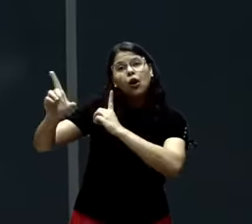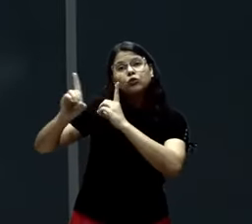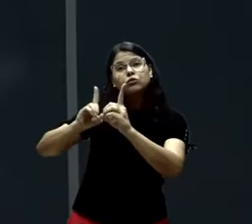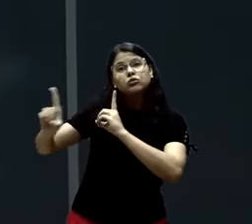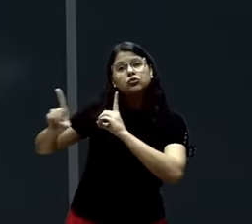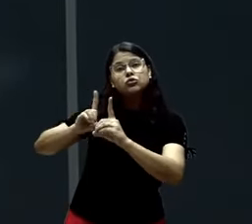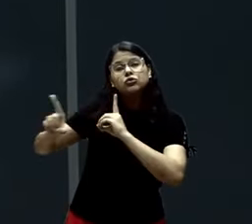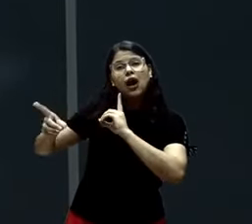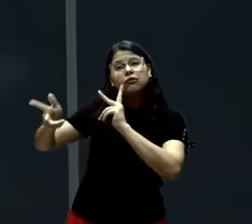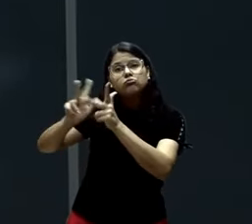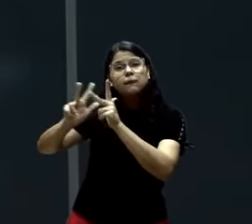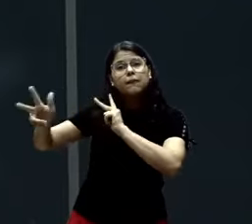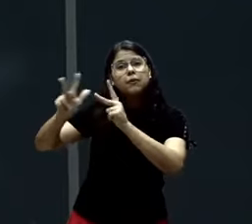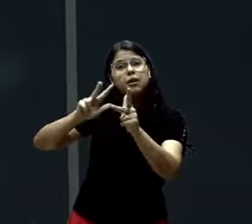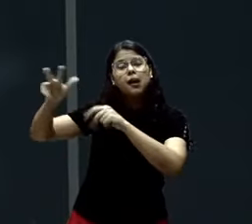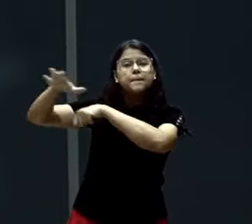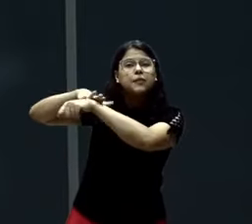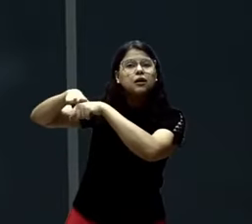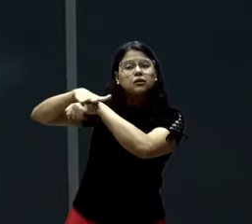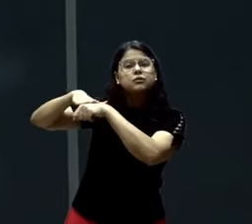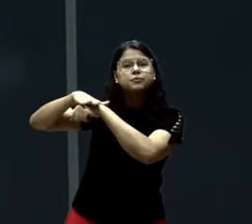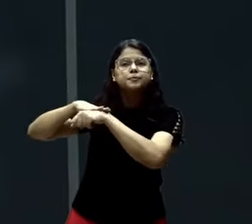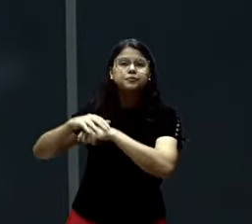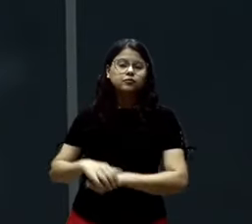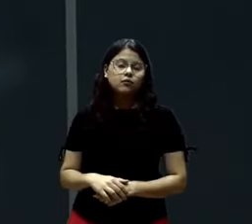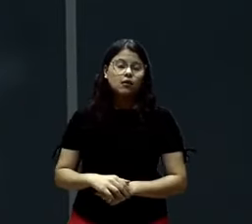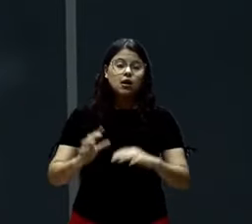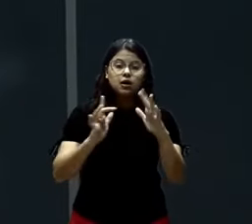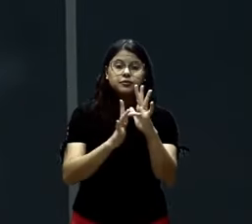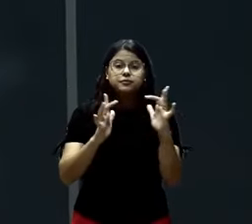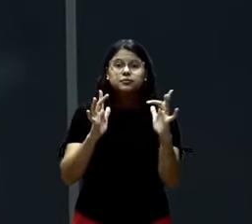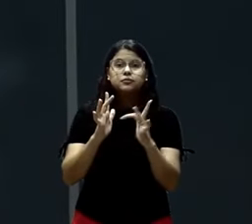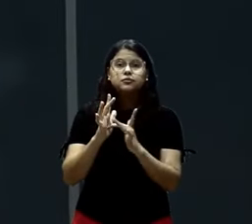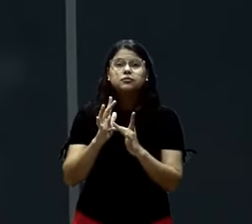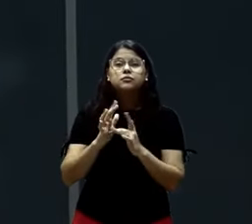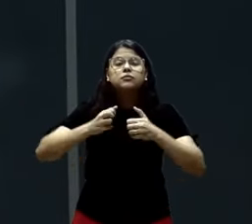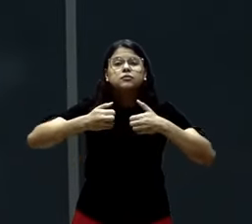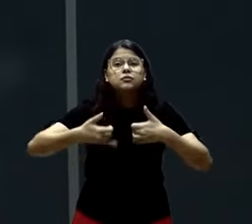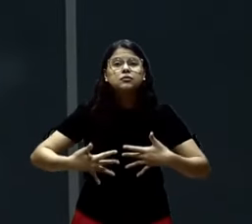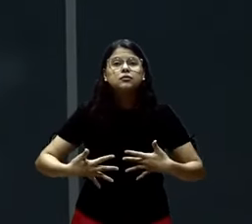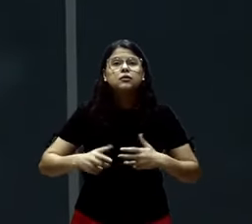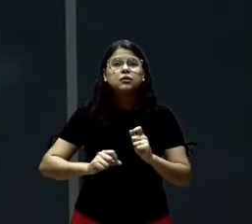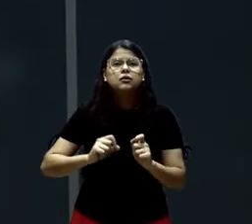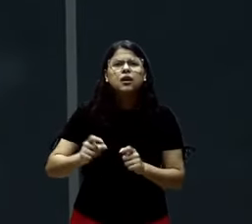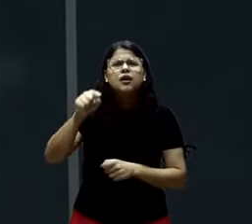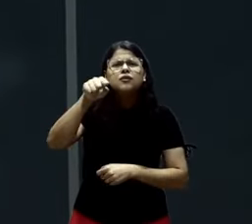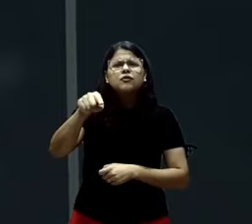Deus para a conversa. E ele diz o seguinte, no texto de Mateus 6, vá para um